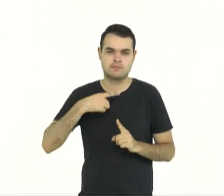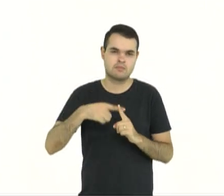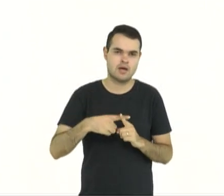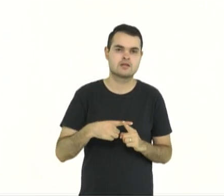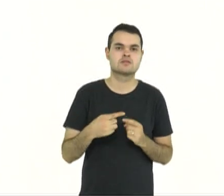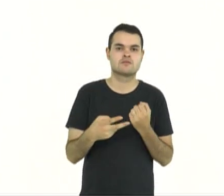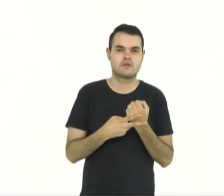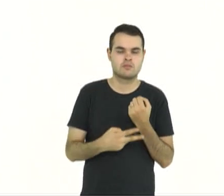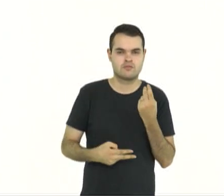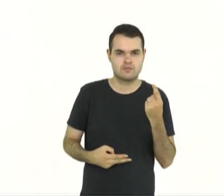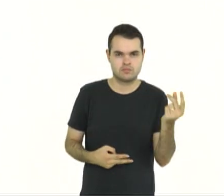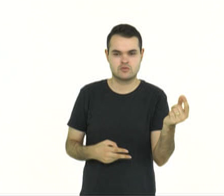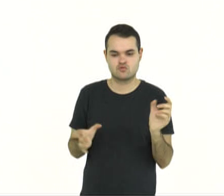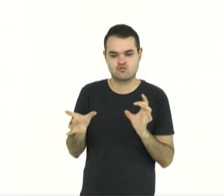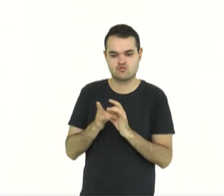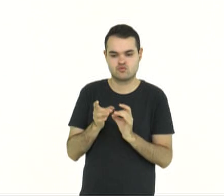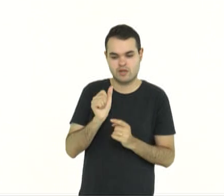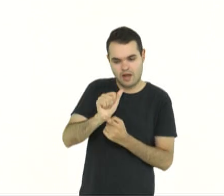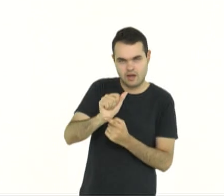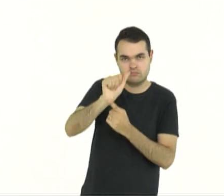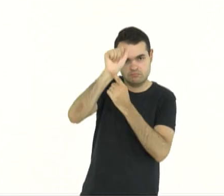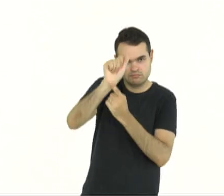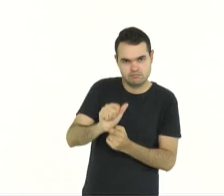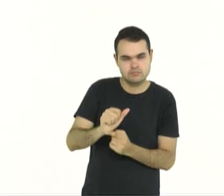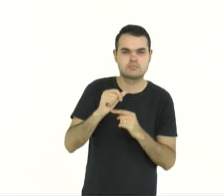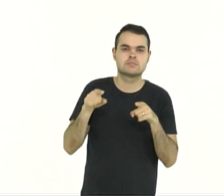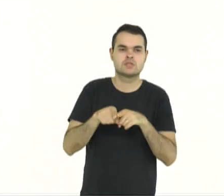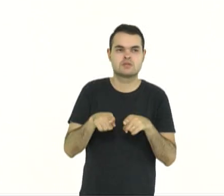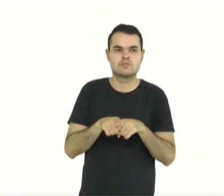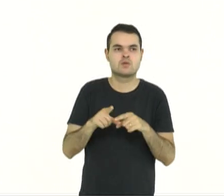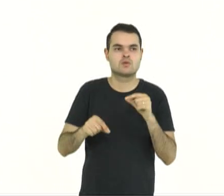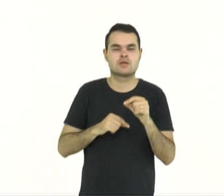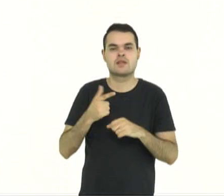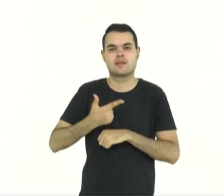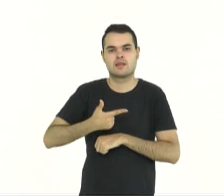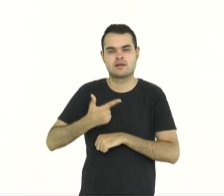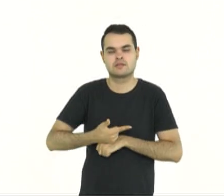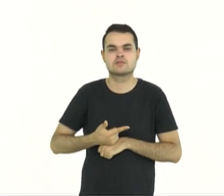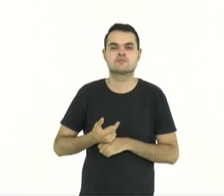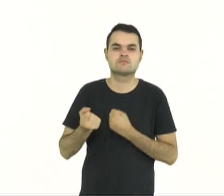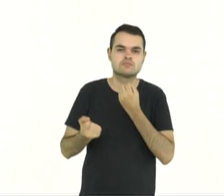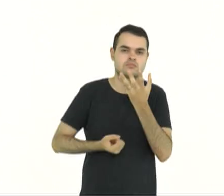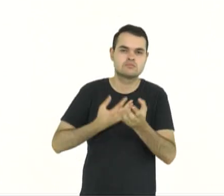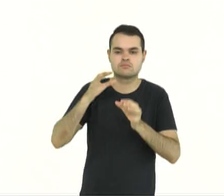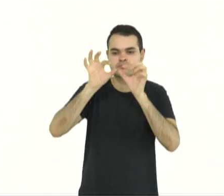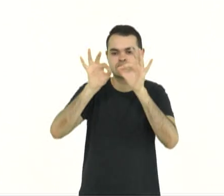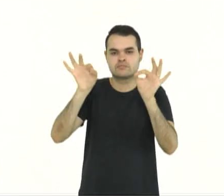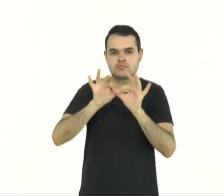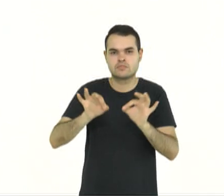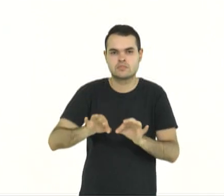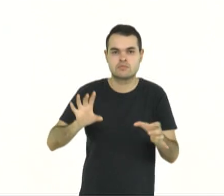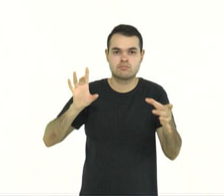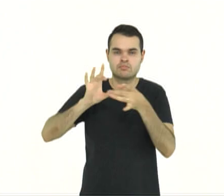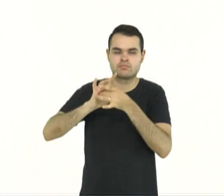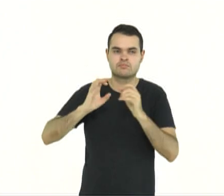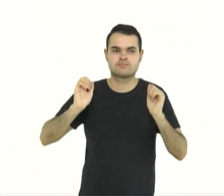com a preposição a, mais infinitivo. Além do que? De léxico e expressões relacionadas à